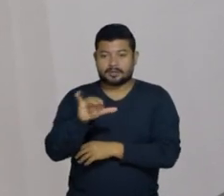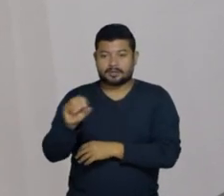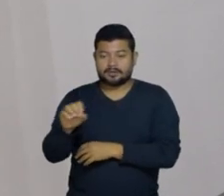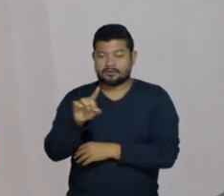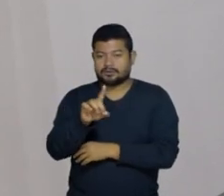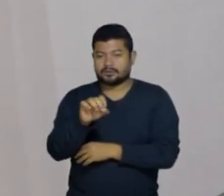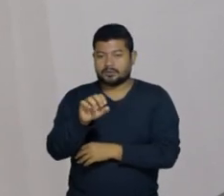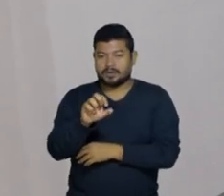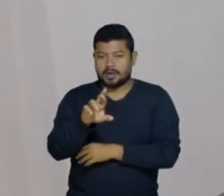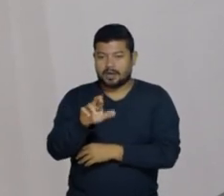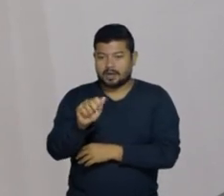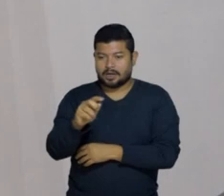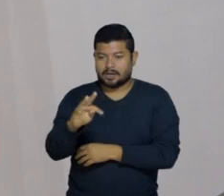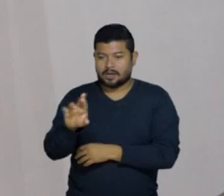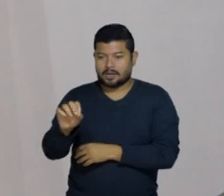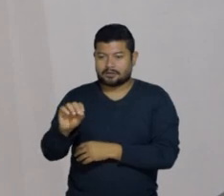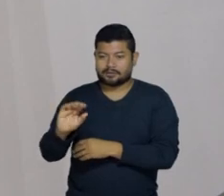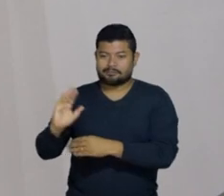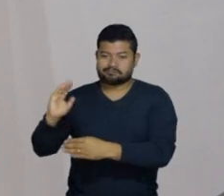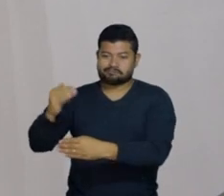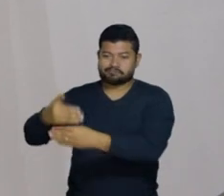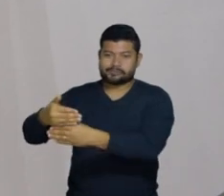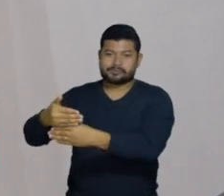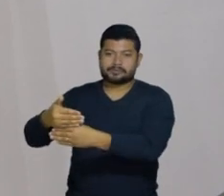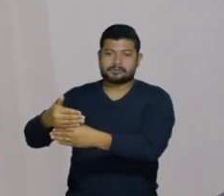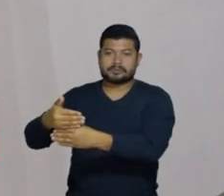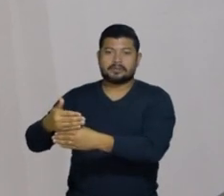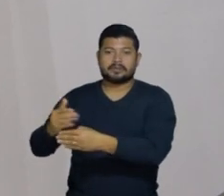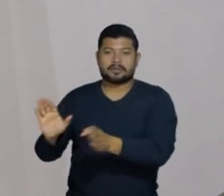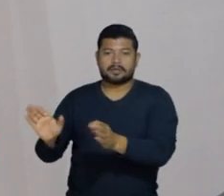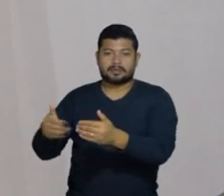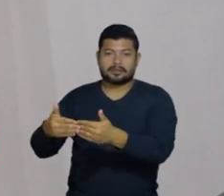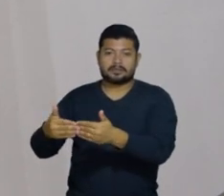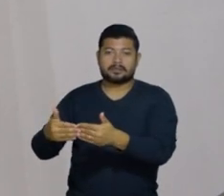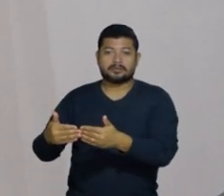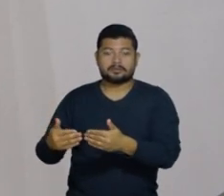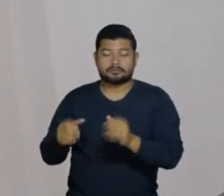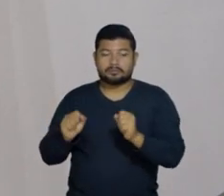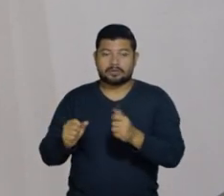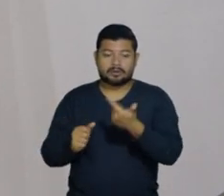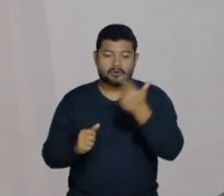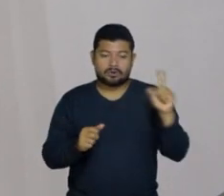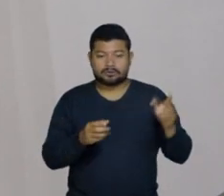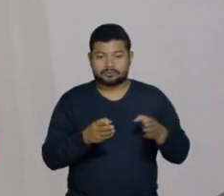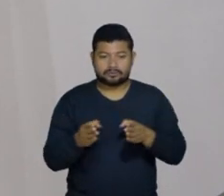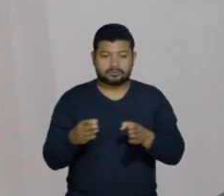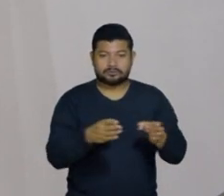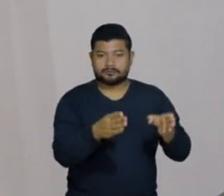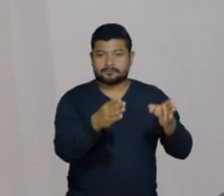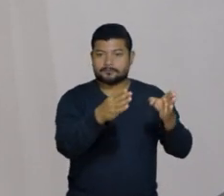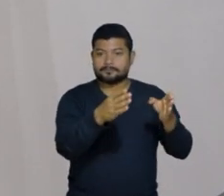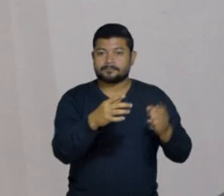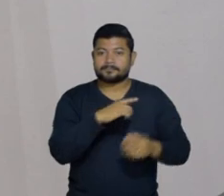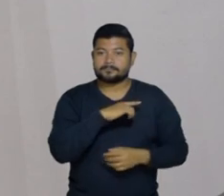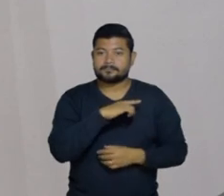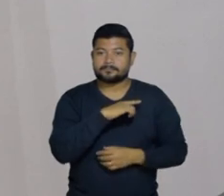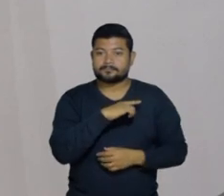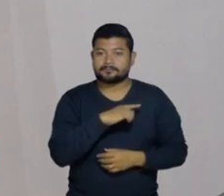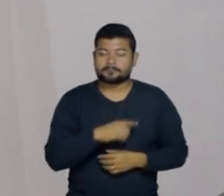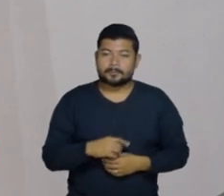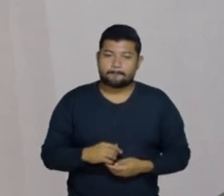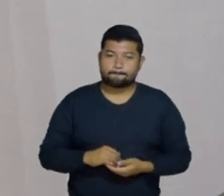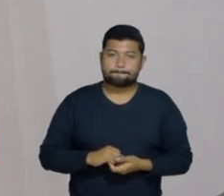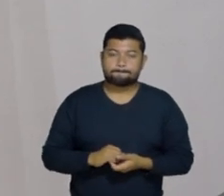Branco vai ser, sim, também uma alternativa. Então, aqui fica o agradecimento ao governador Jorginho Melo, ao secretário Jerry